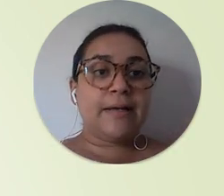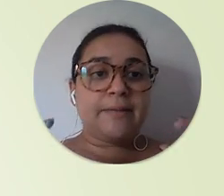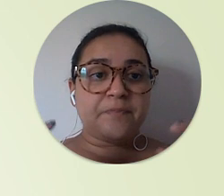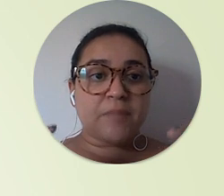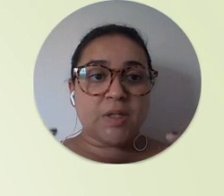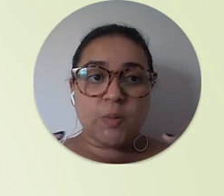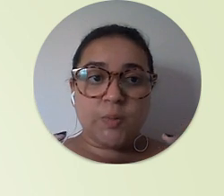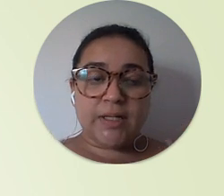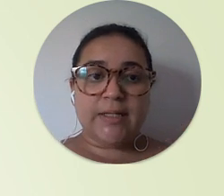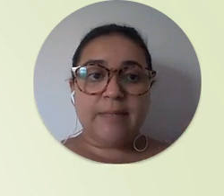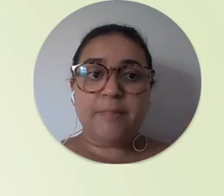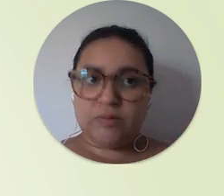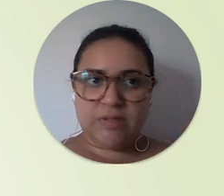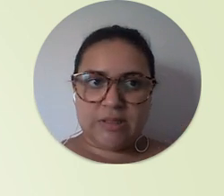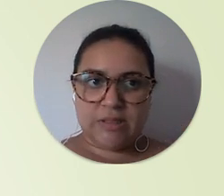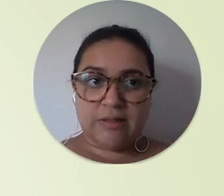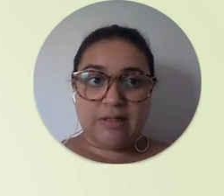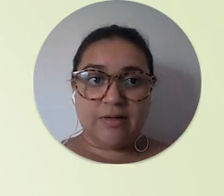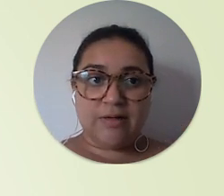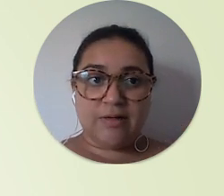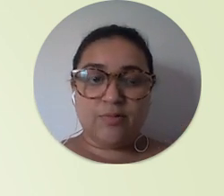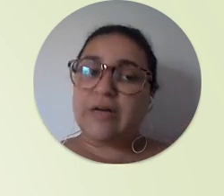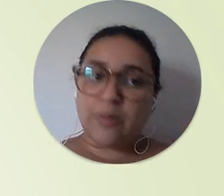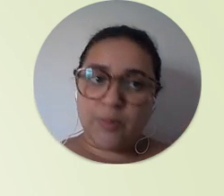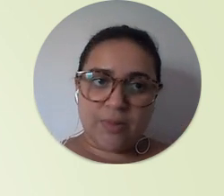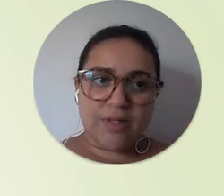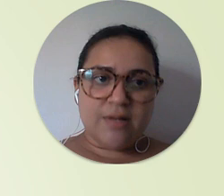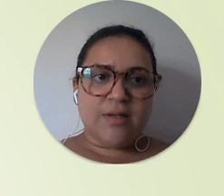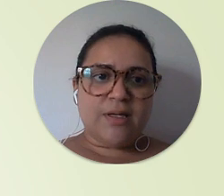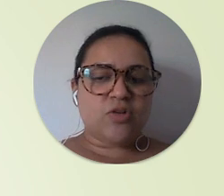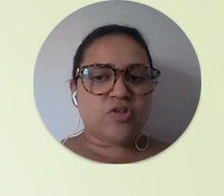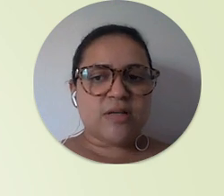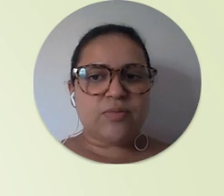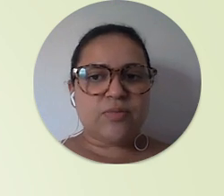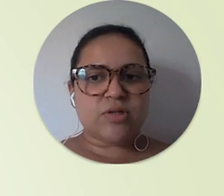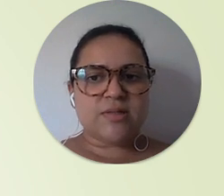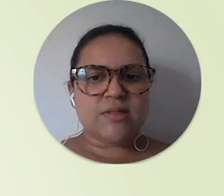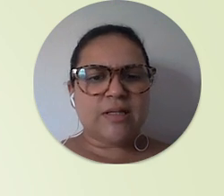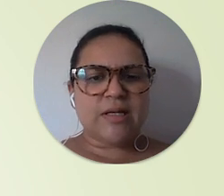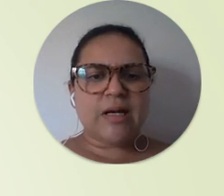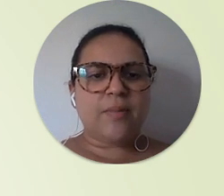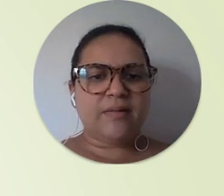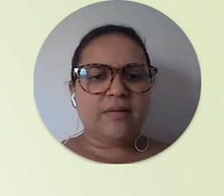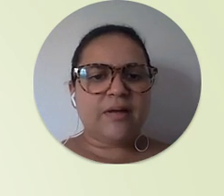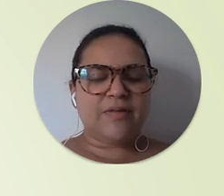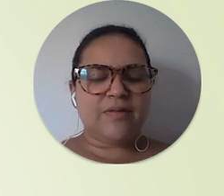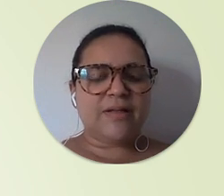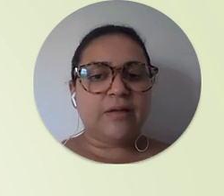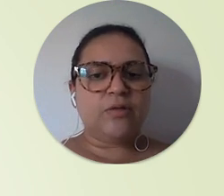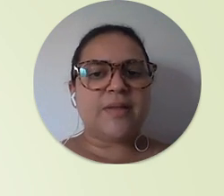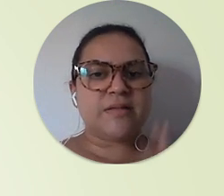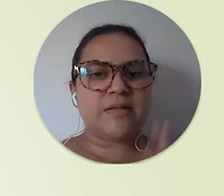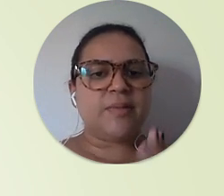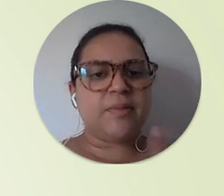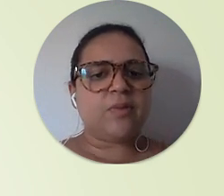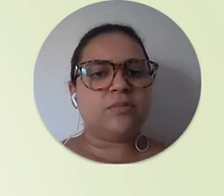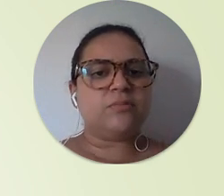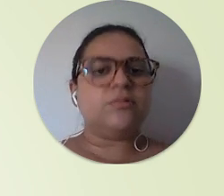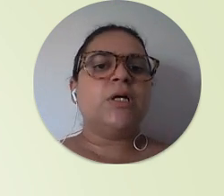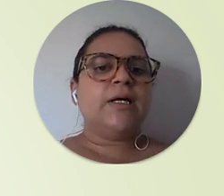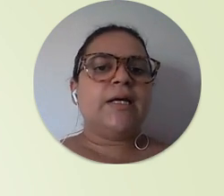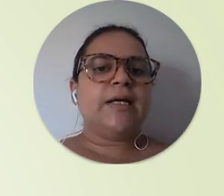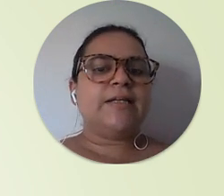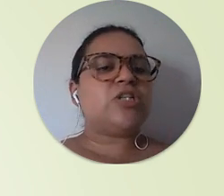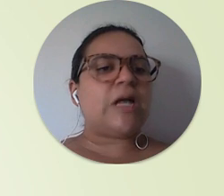uma hipótese, né? Ele dá um valor que nós não sabemos se ele realmente é fidedigno, mas é sempre